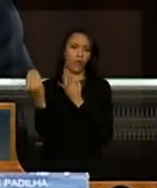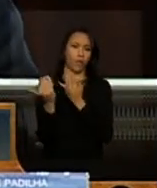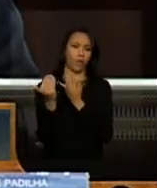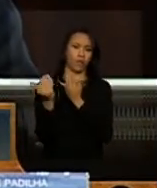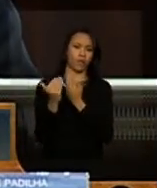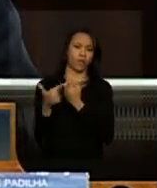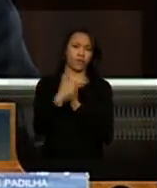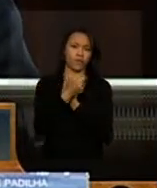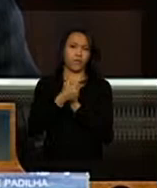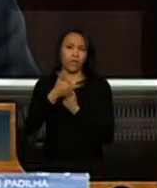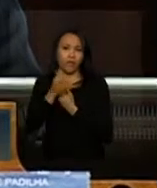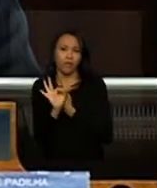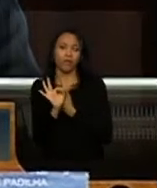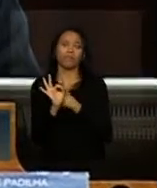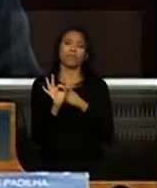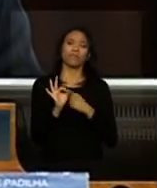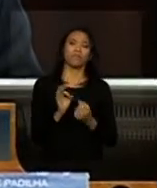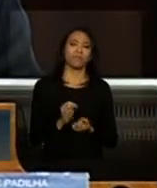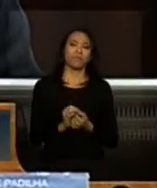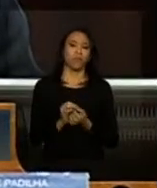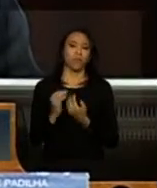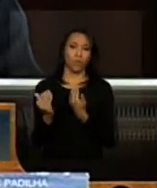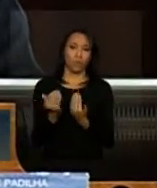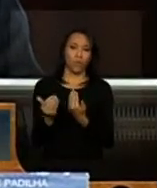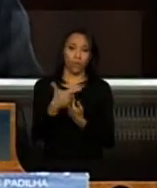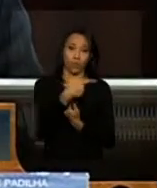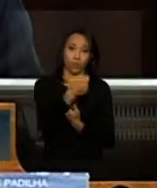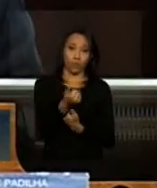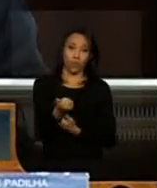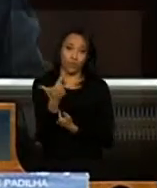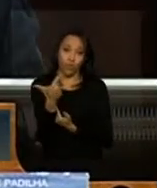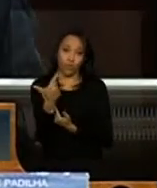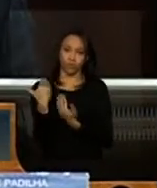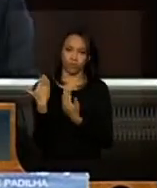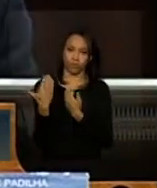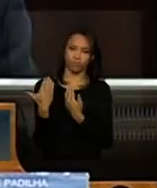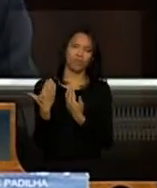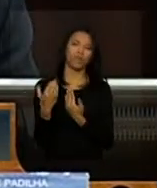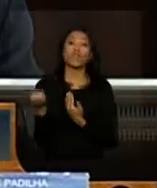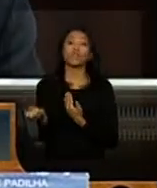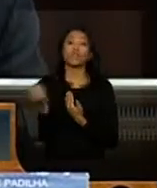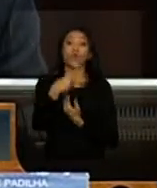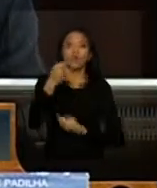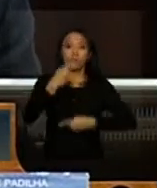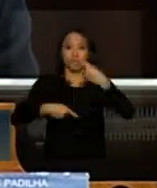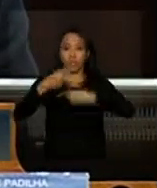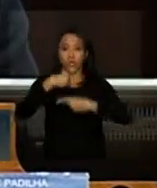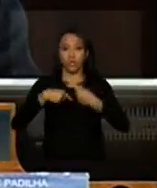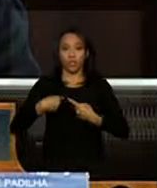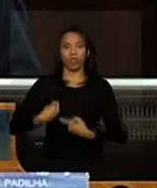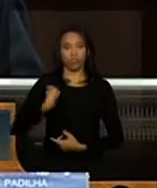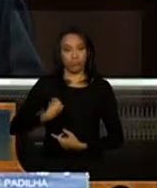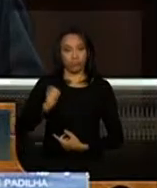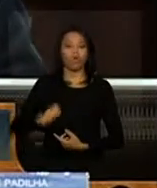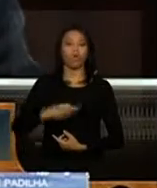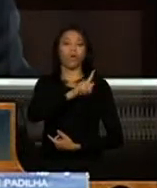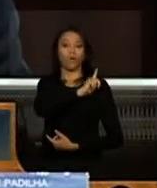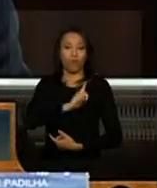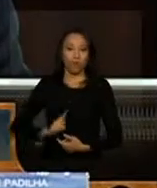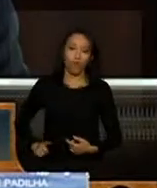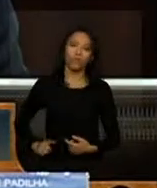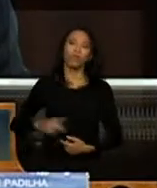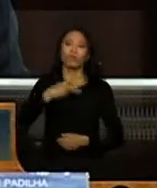comparação de 2010 com 2012, ou seja, já das novas políticas do atual governo da presidenta Dilma,